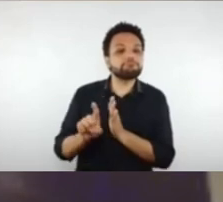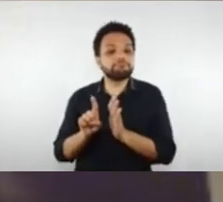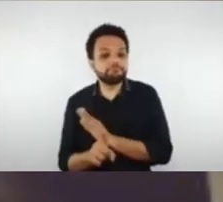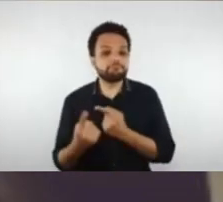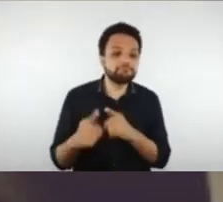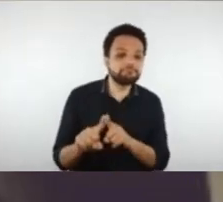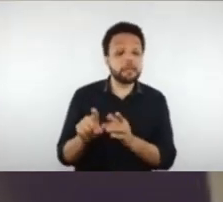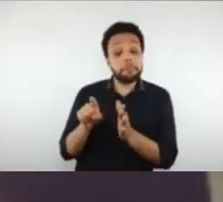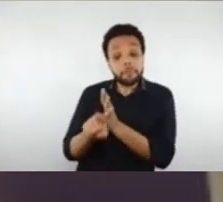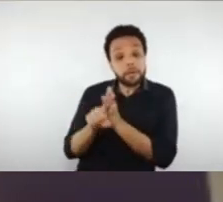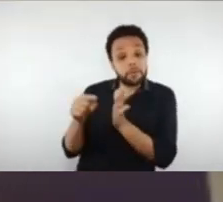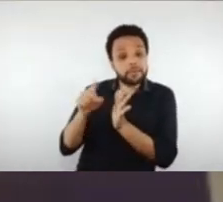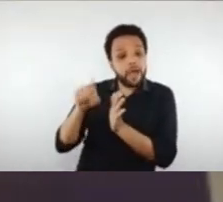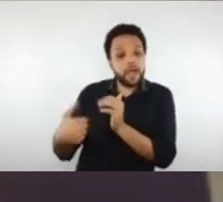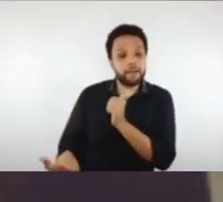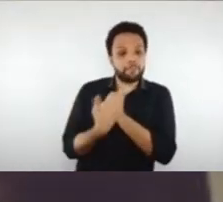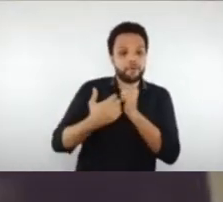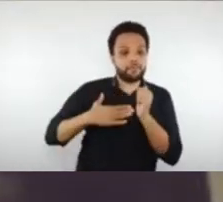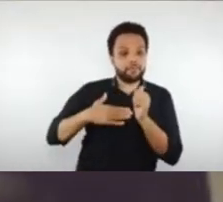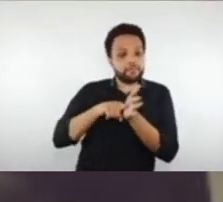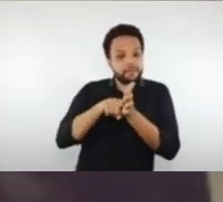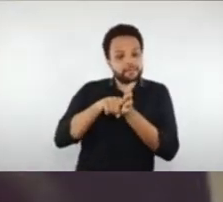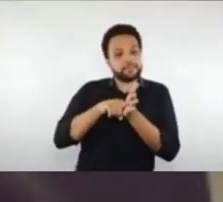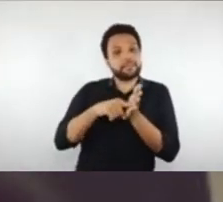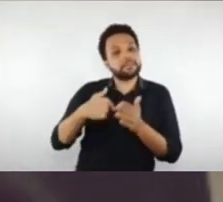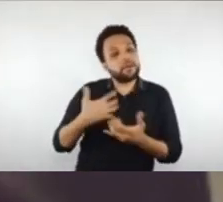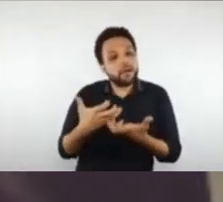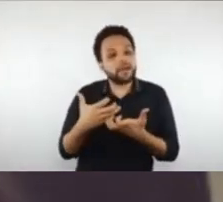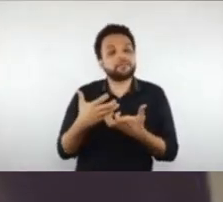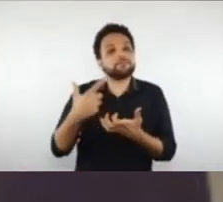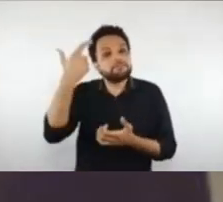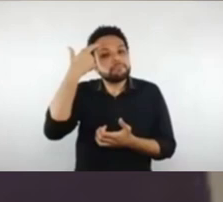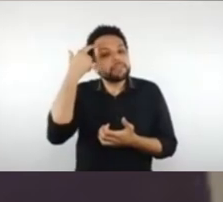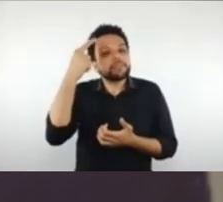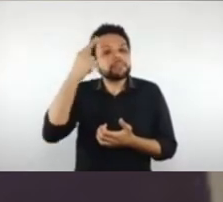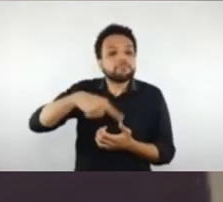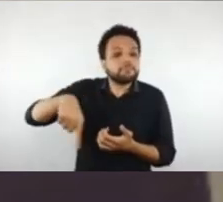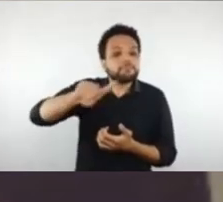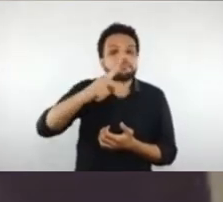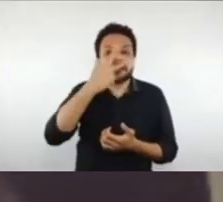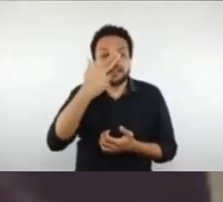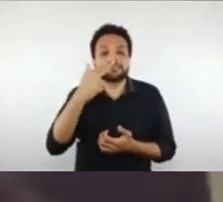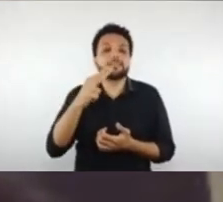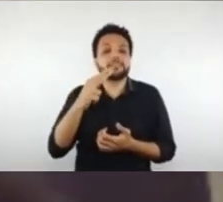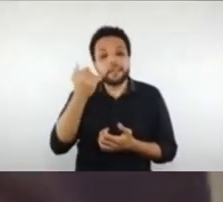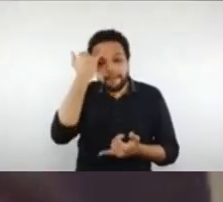pesquisa. Eu tento de problematizar algumas ideias, que são algumas das ideias que